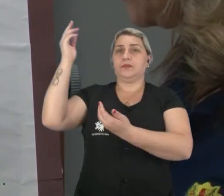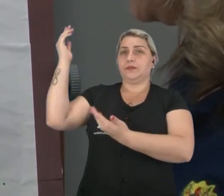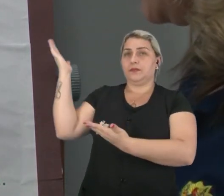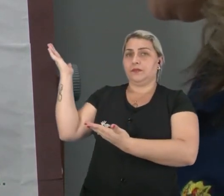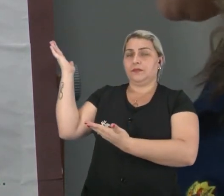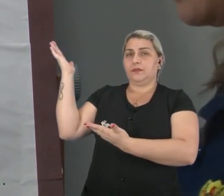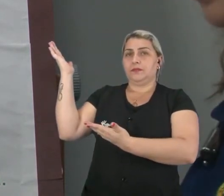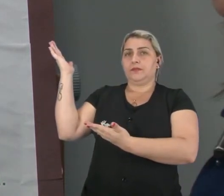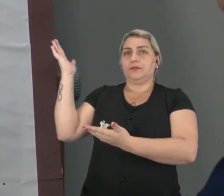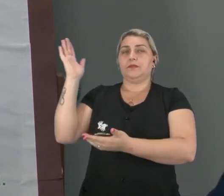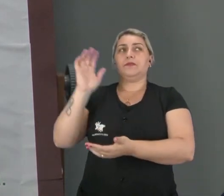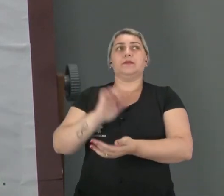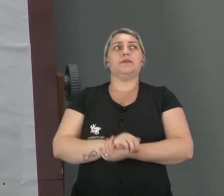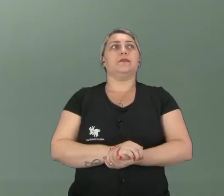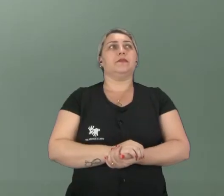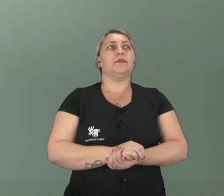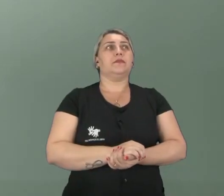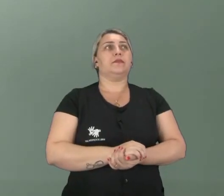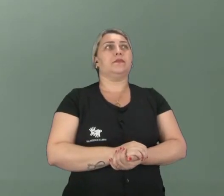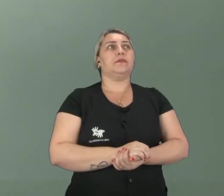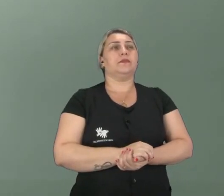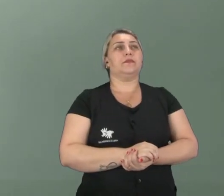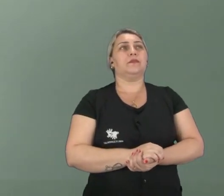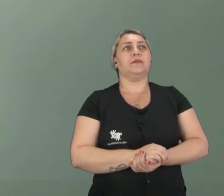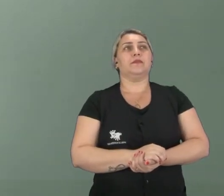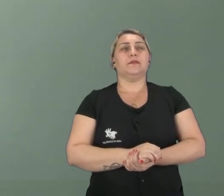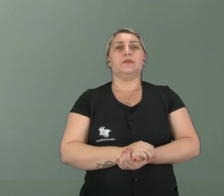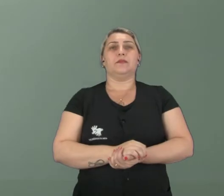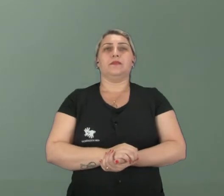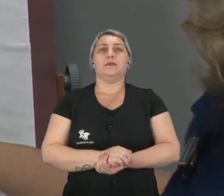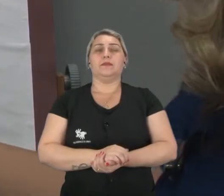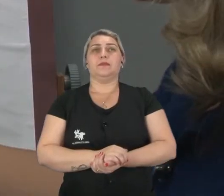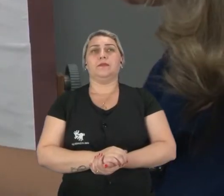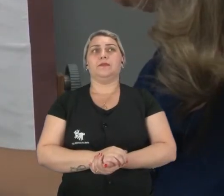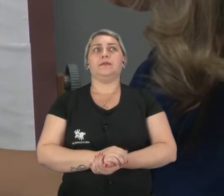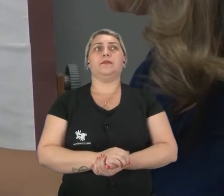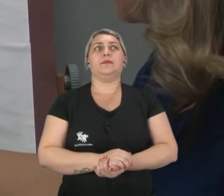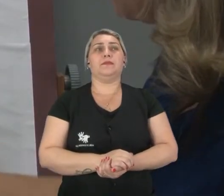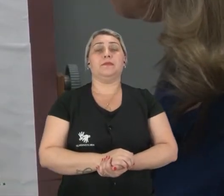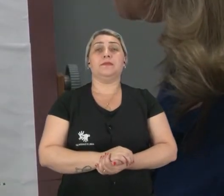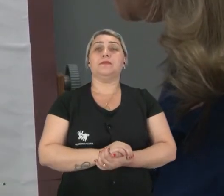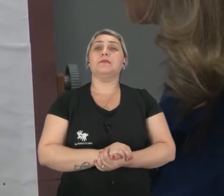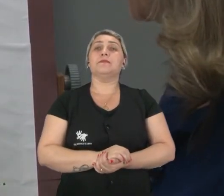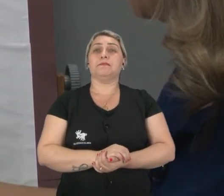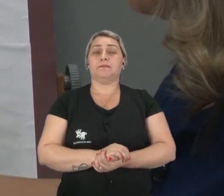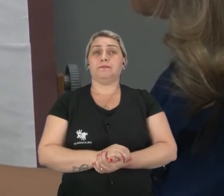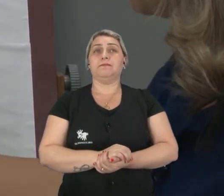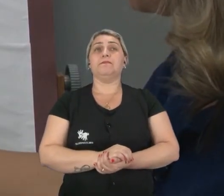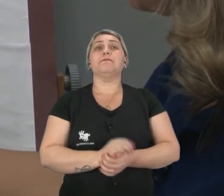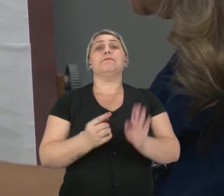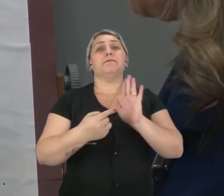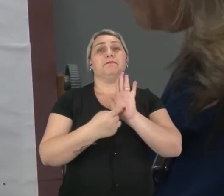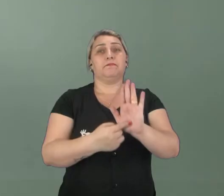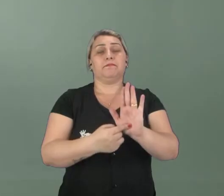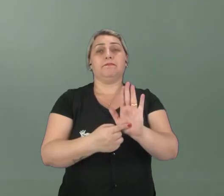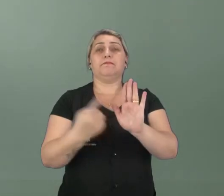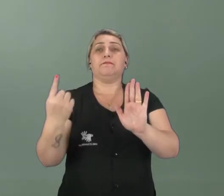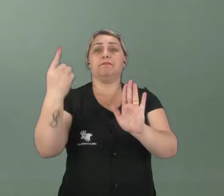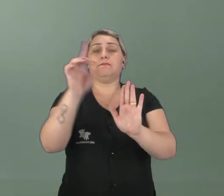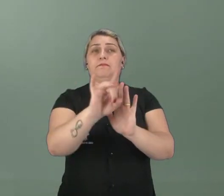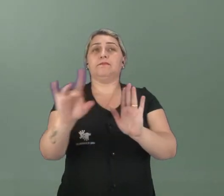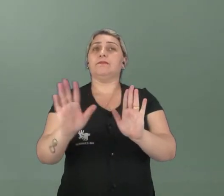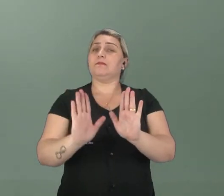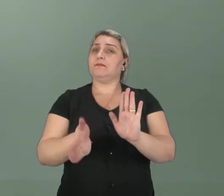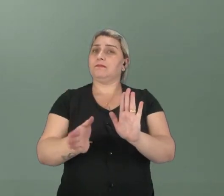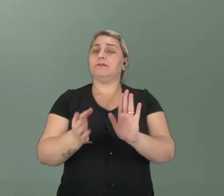aqui nessa reta, né? Indicado nessa reta. E nós vamos indicar a altura de cada um. A altura de Maria